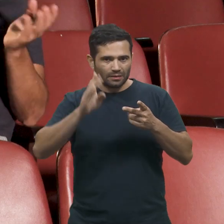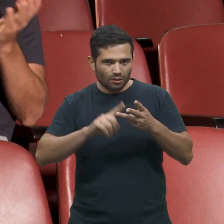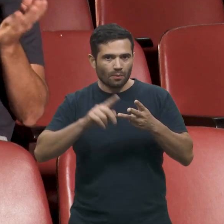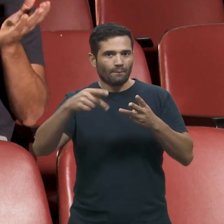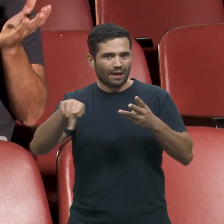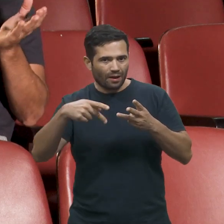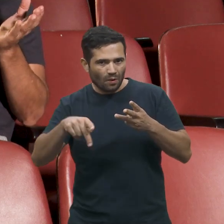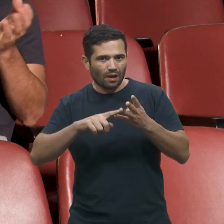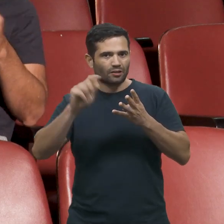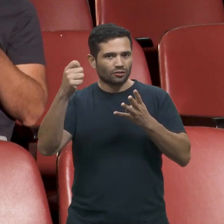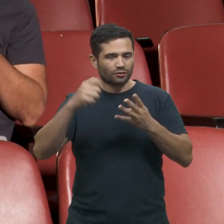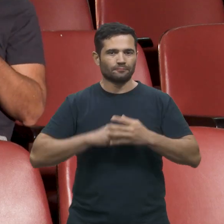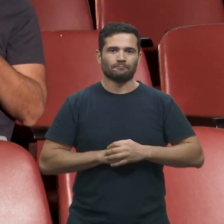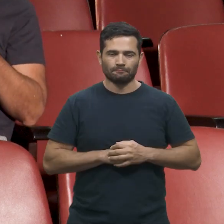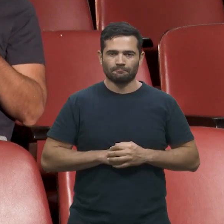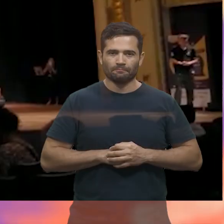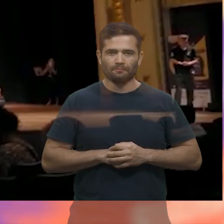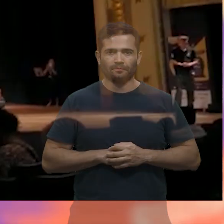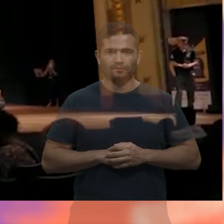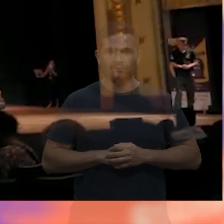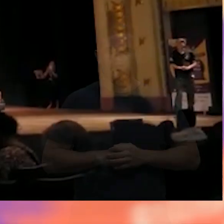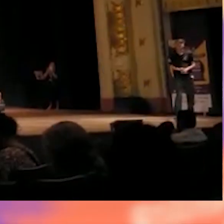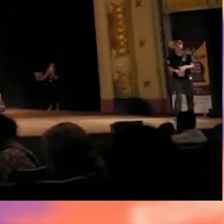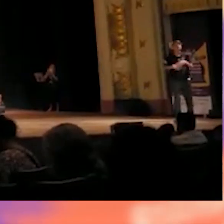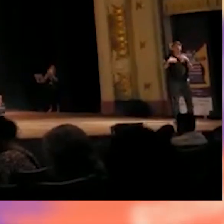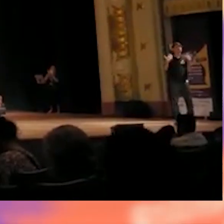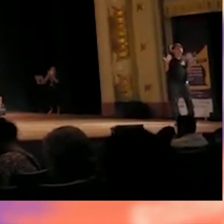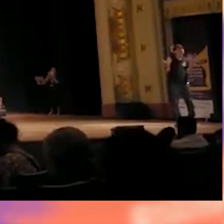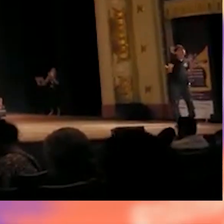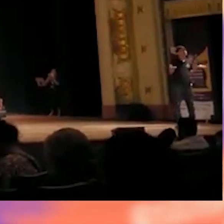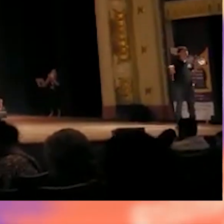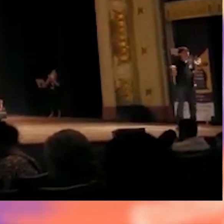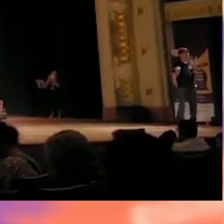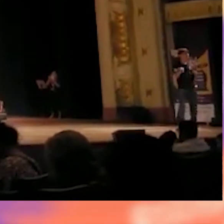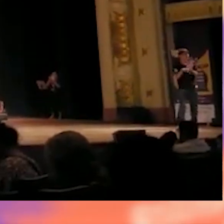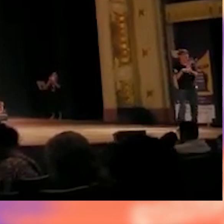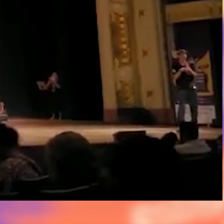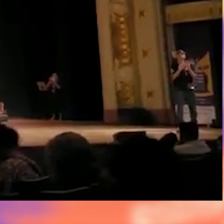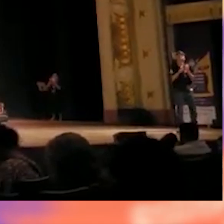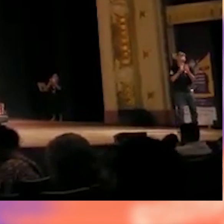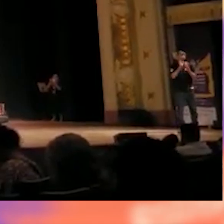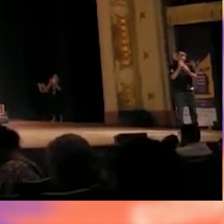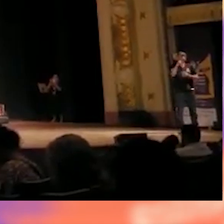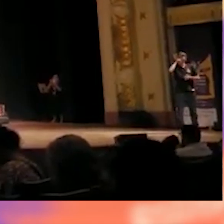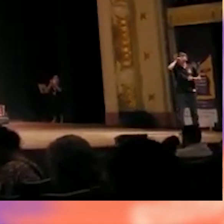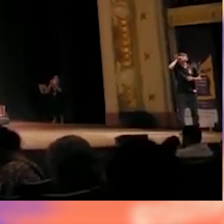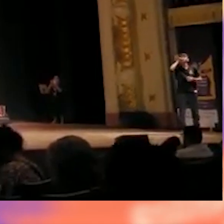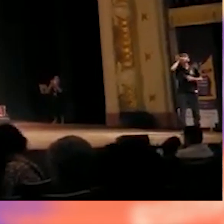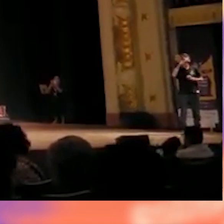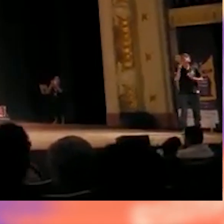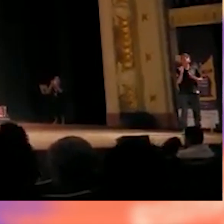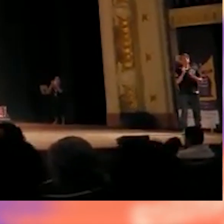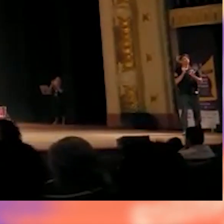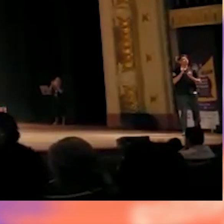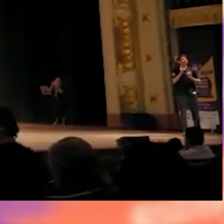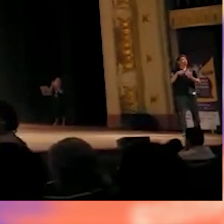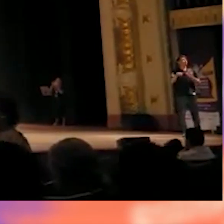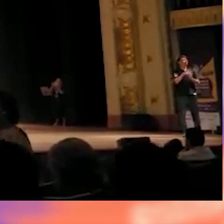E a gente lança tudo isso aqui nesse teatro. É um caminhão muito se achante, ele